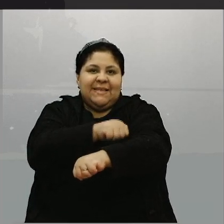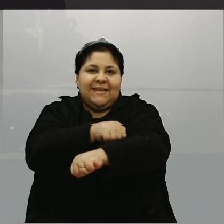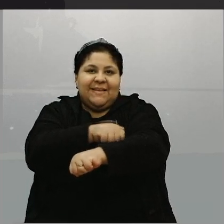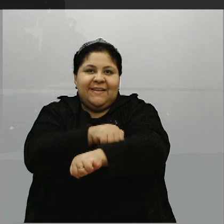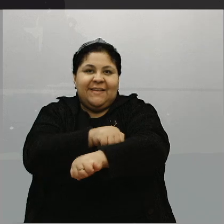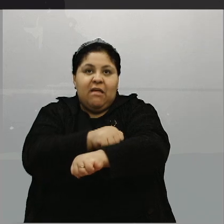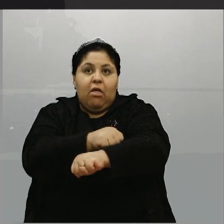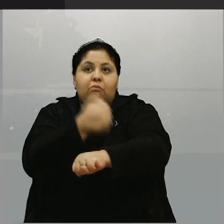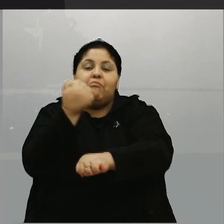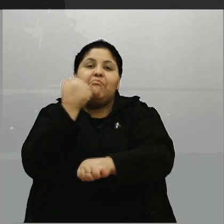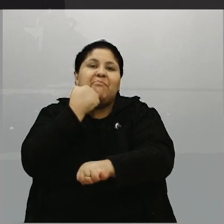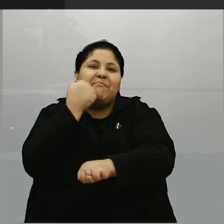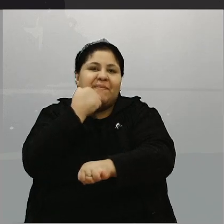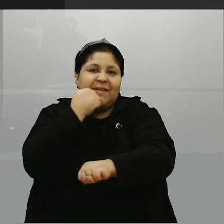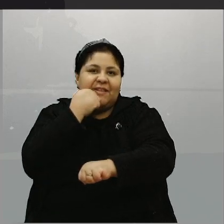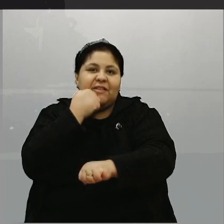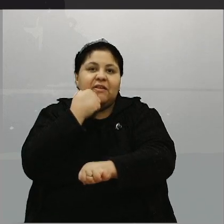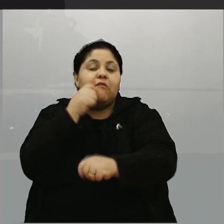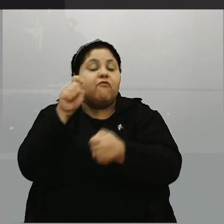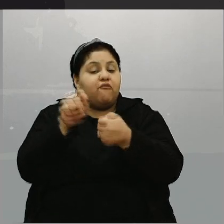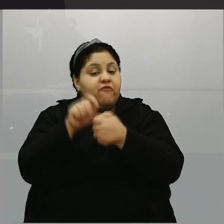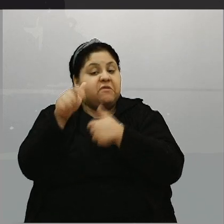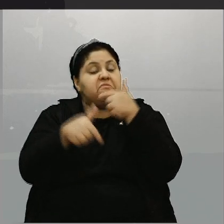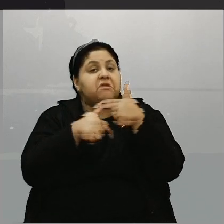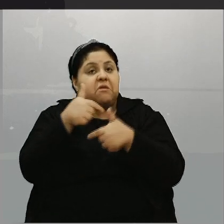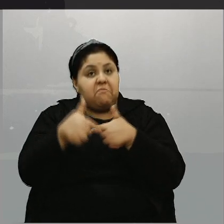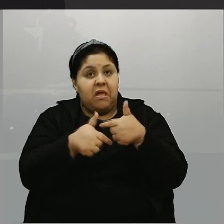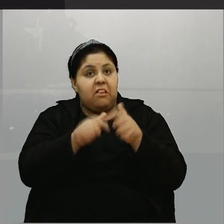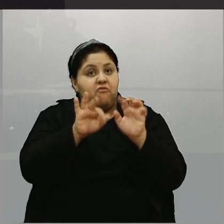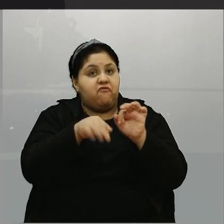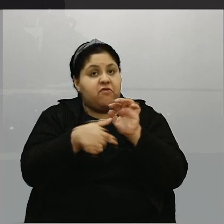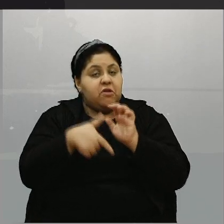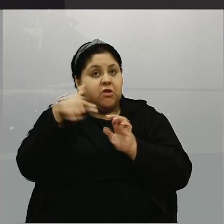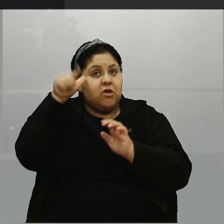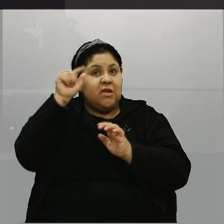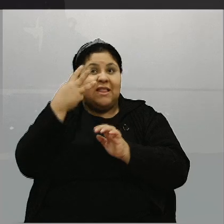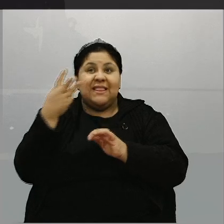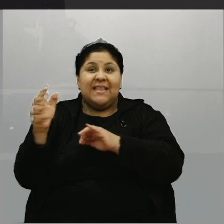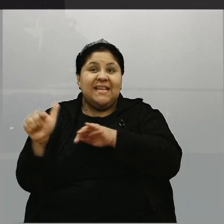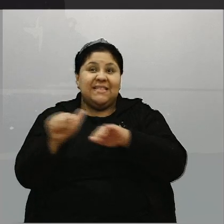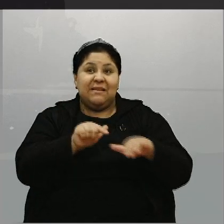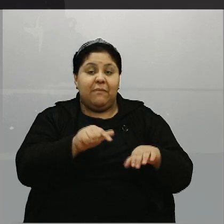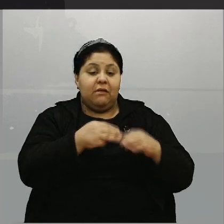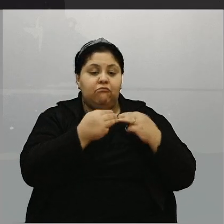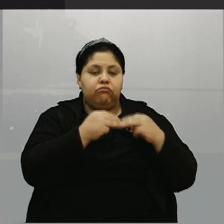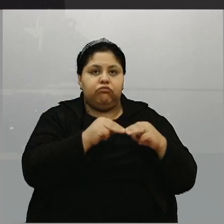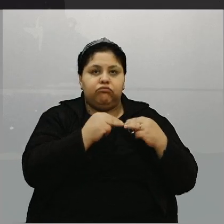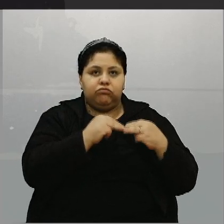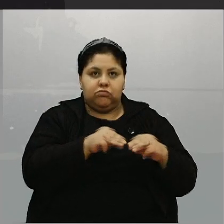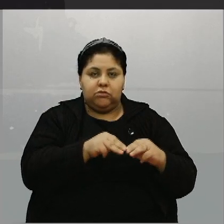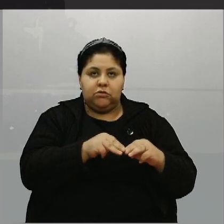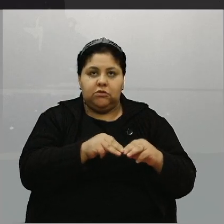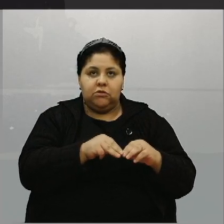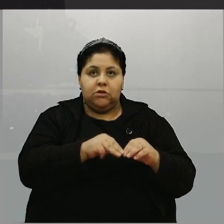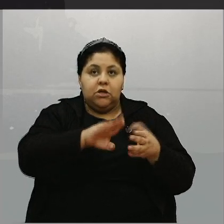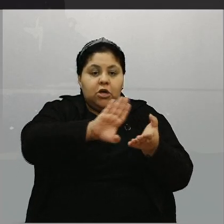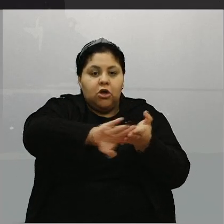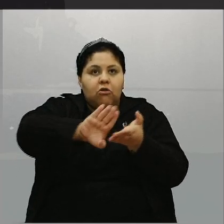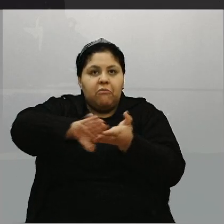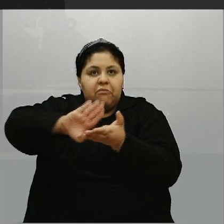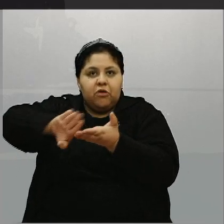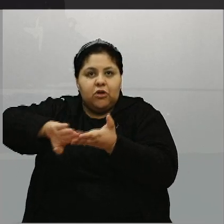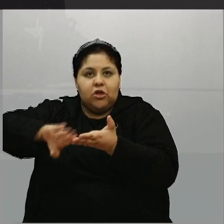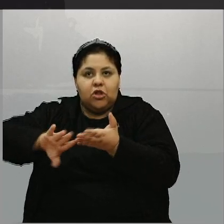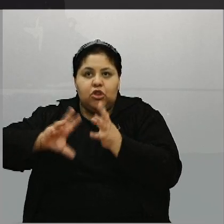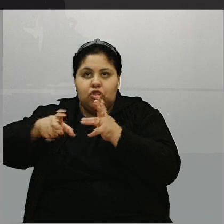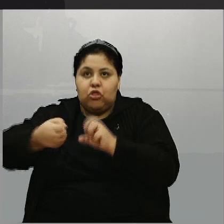feito um baita trabalho, se terminou ontem, praticamente 3 semanas lá do maquinário. Foi tirado todas as pedras